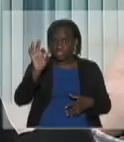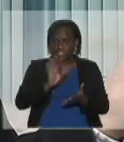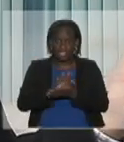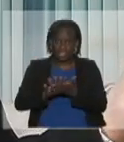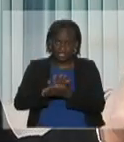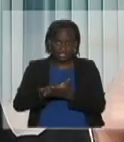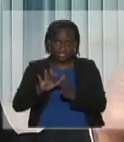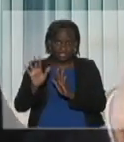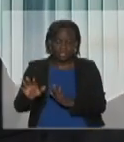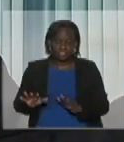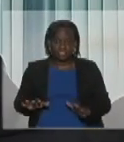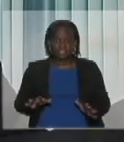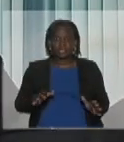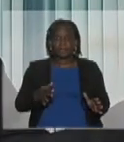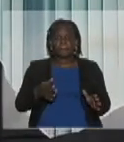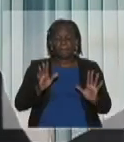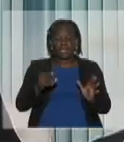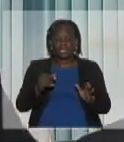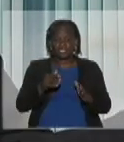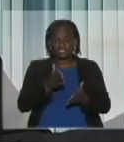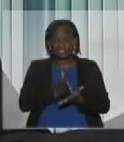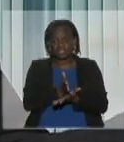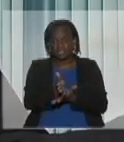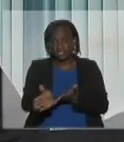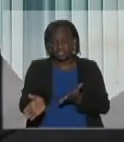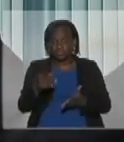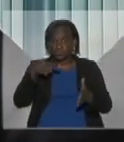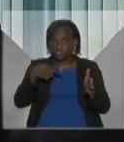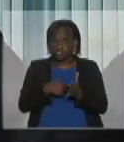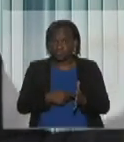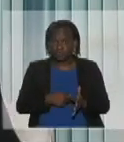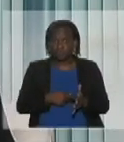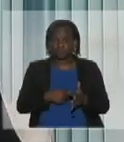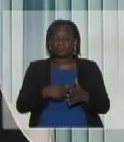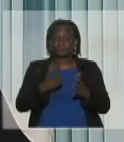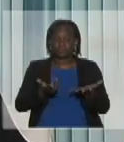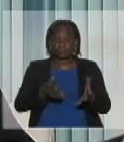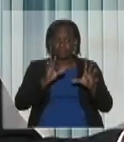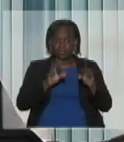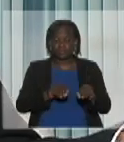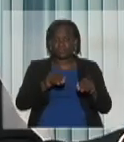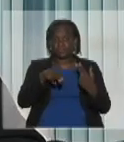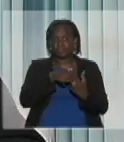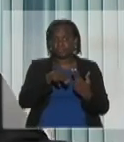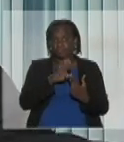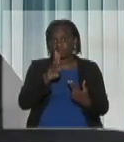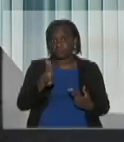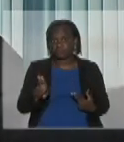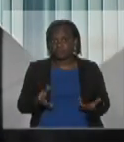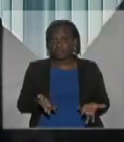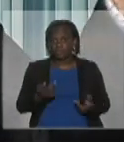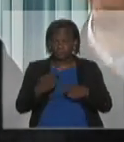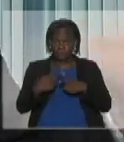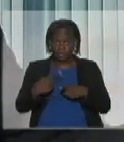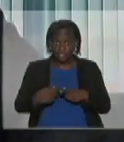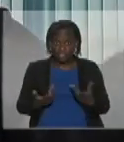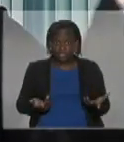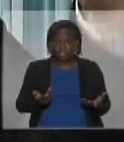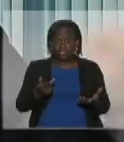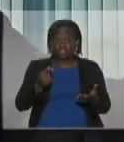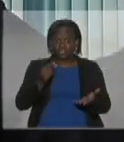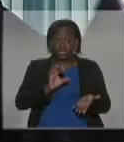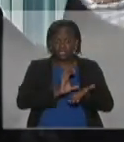mesmo assim, como ele está sendo desviado da sua finalidade, quis se mexer no bilhete único, porque o